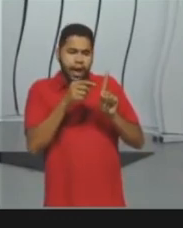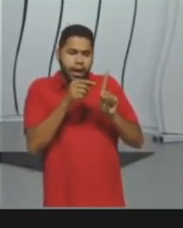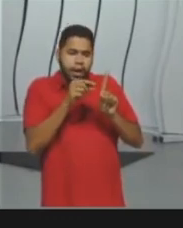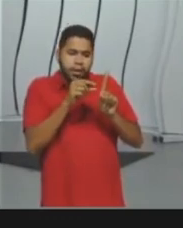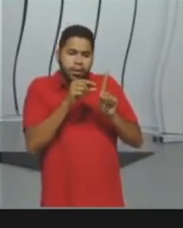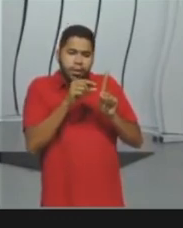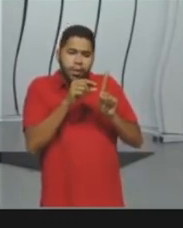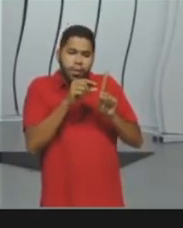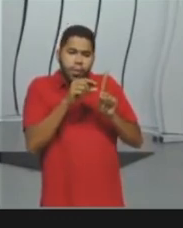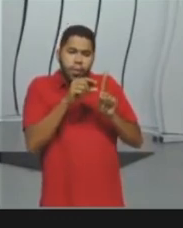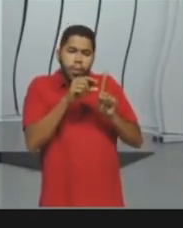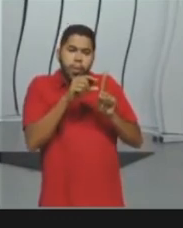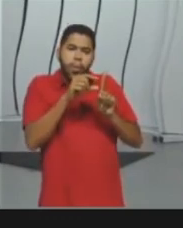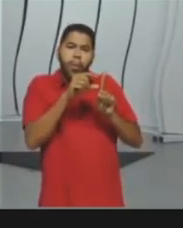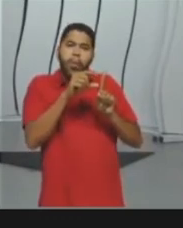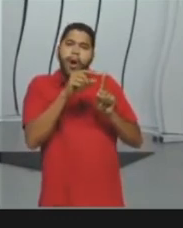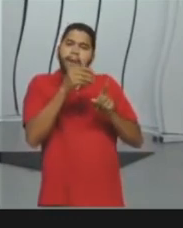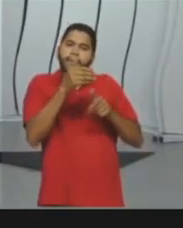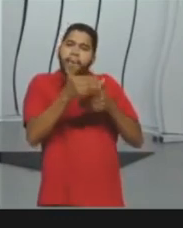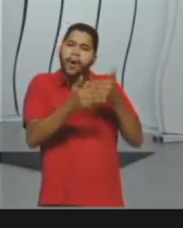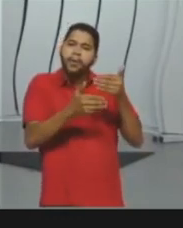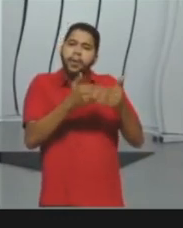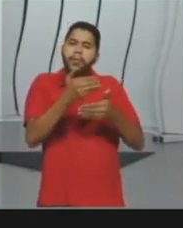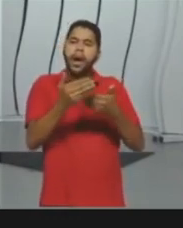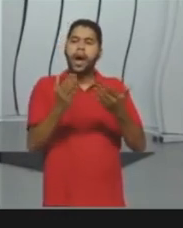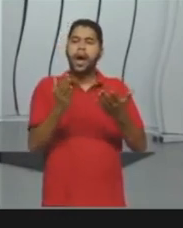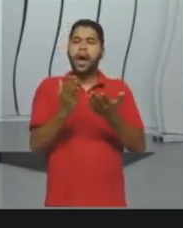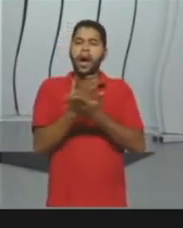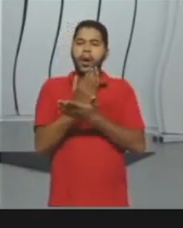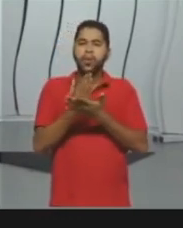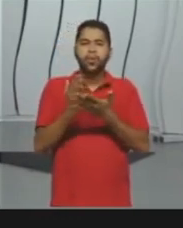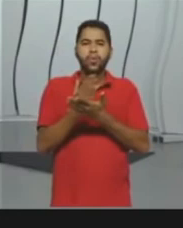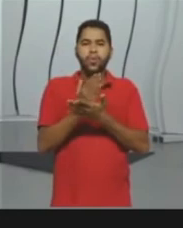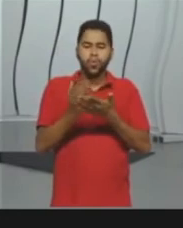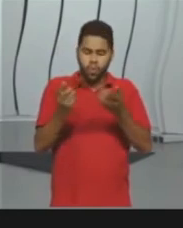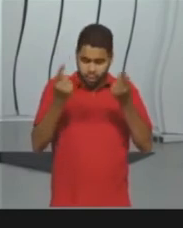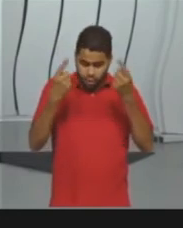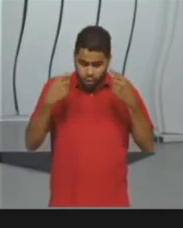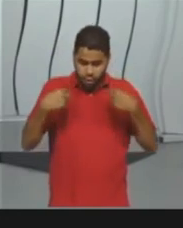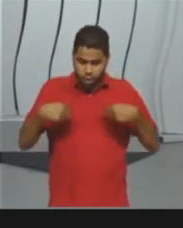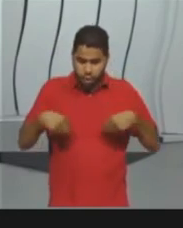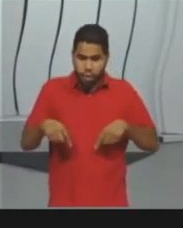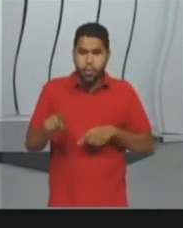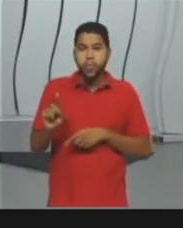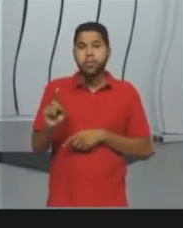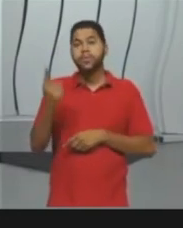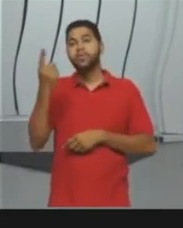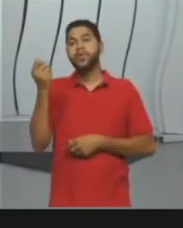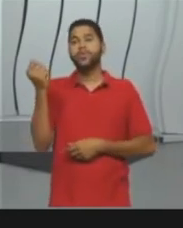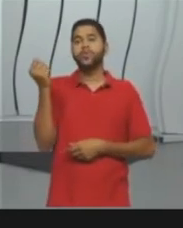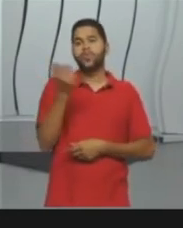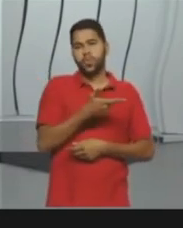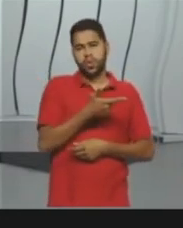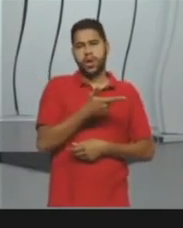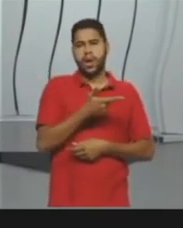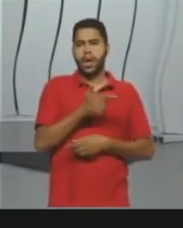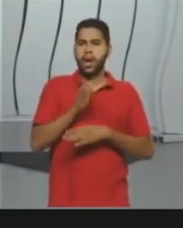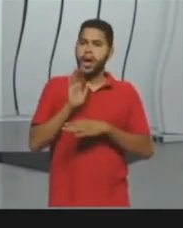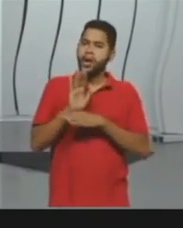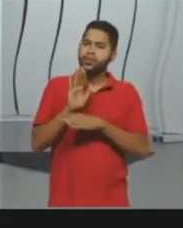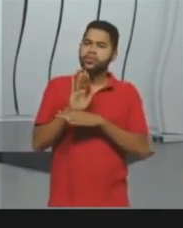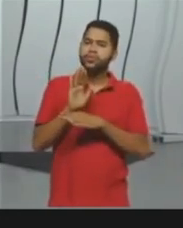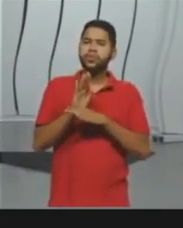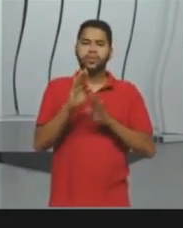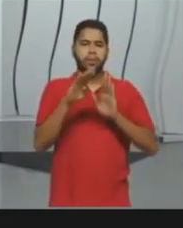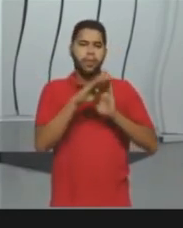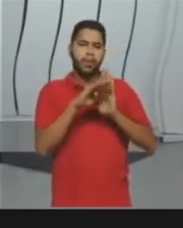um embrião, algumas reações e algumas partes do corpo se desenvolvem primeiro do que outras. E isso ajuda